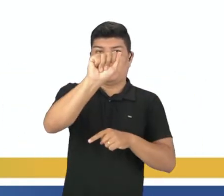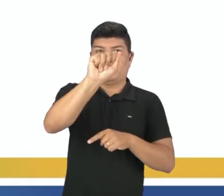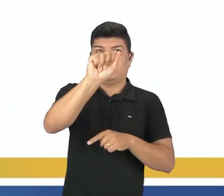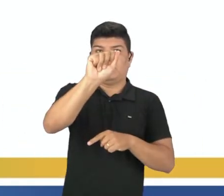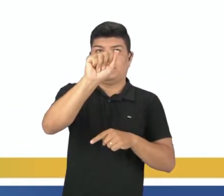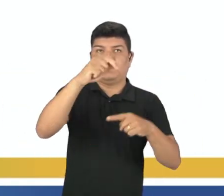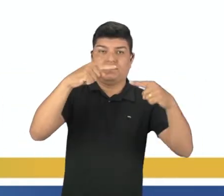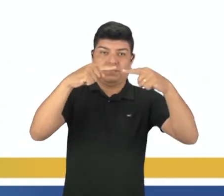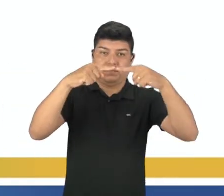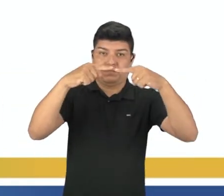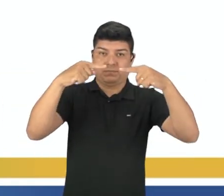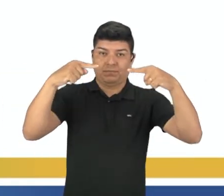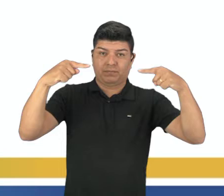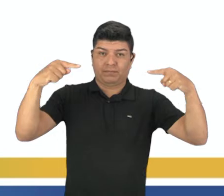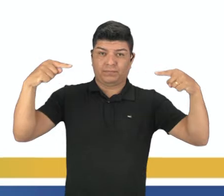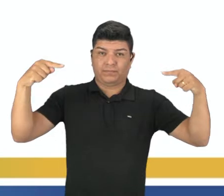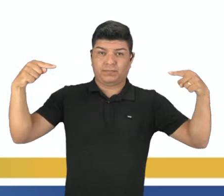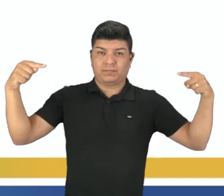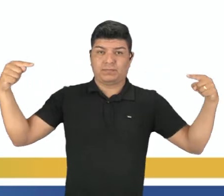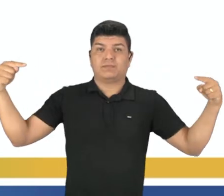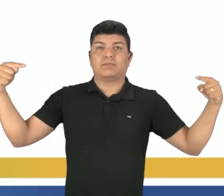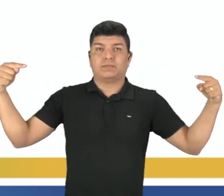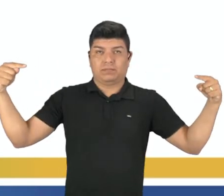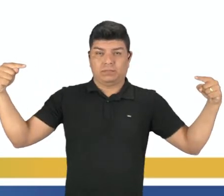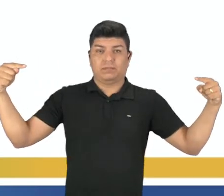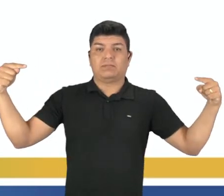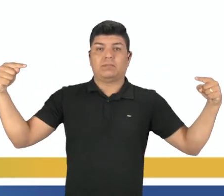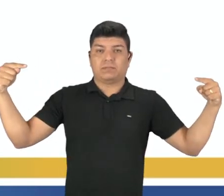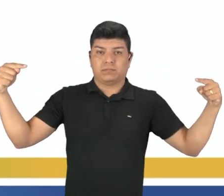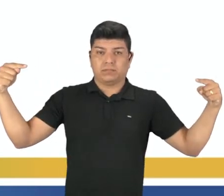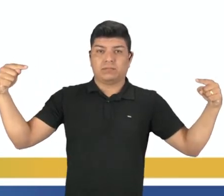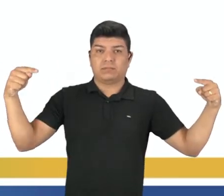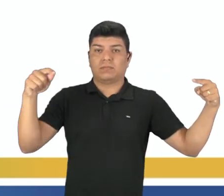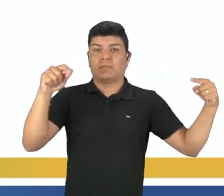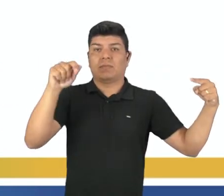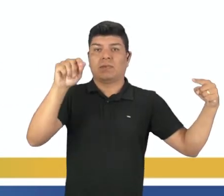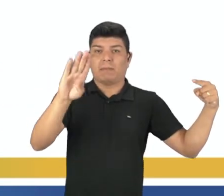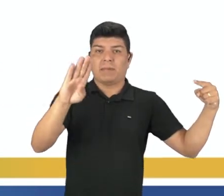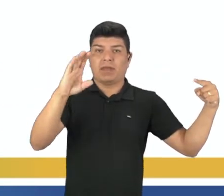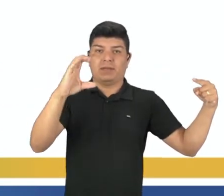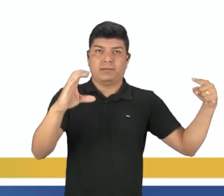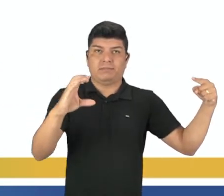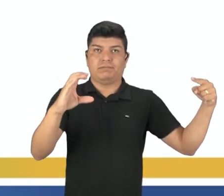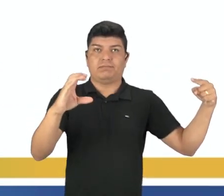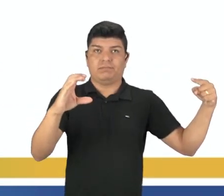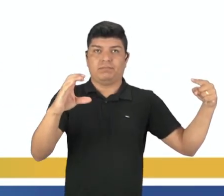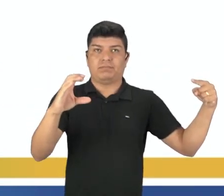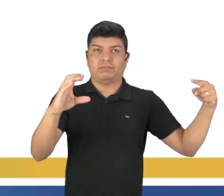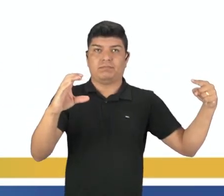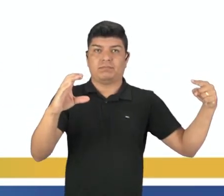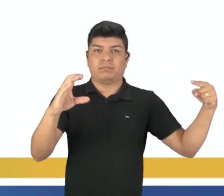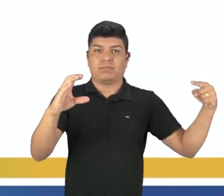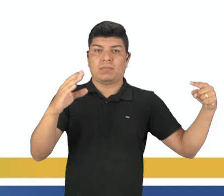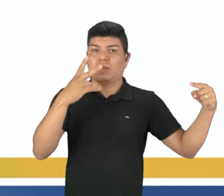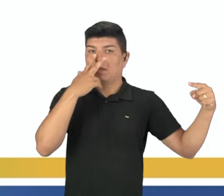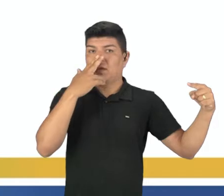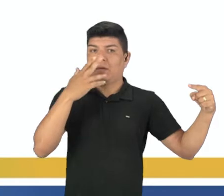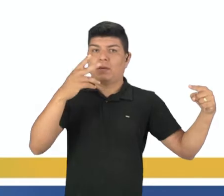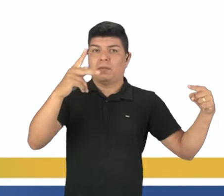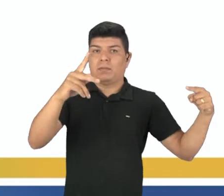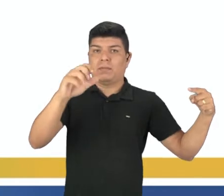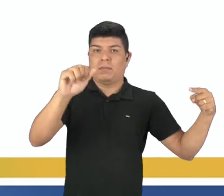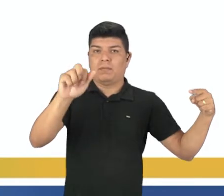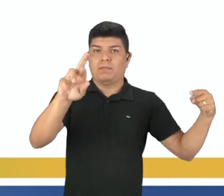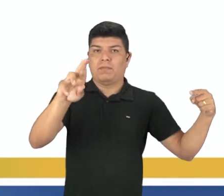é paralela, né, ao segmento de reta aí BC, né? Então, é uma reta paralela